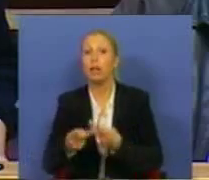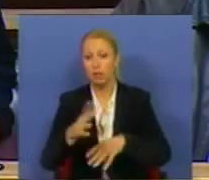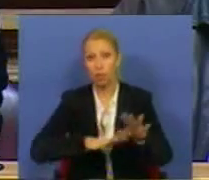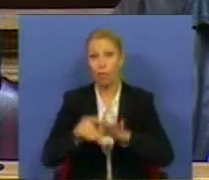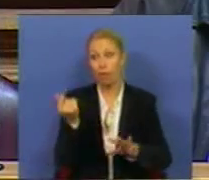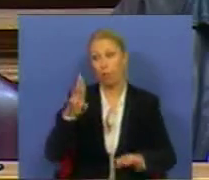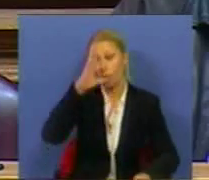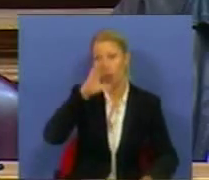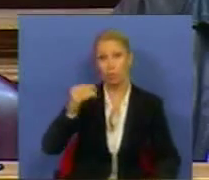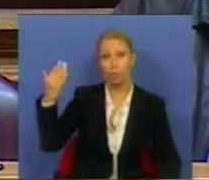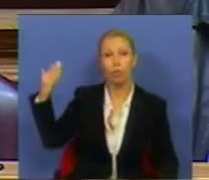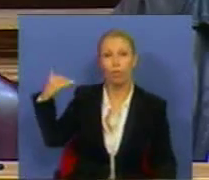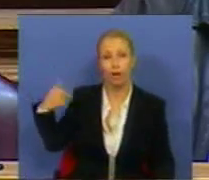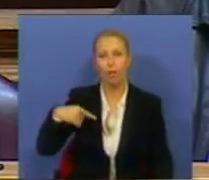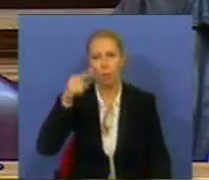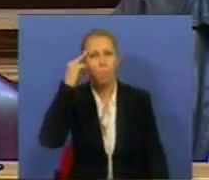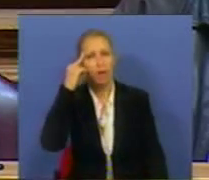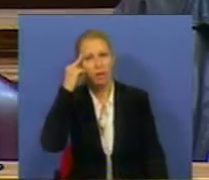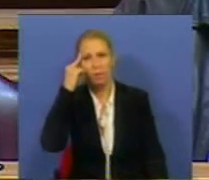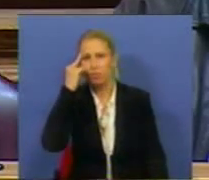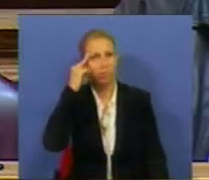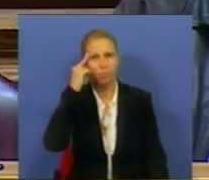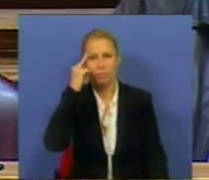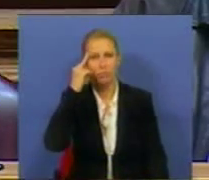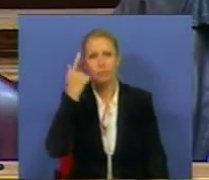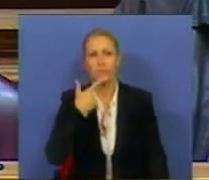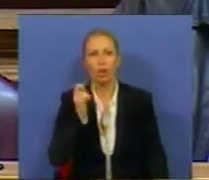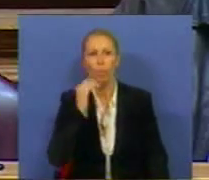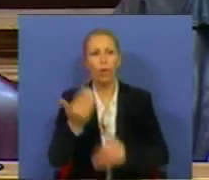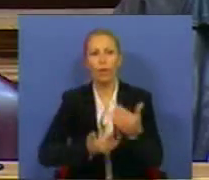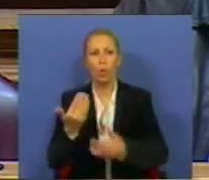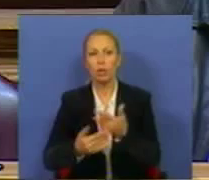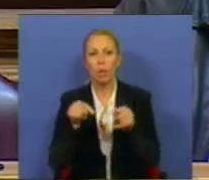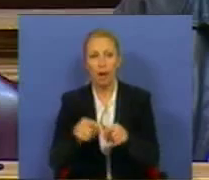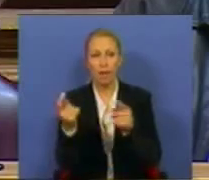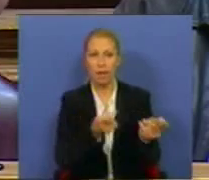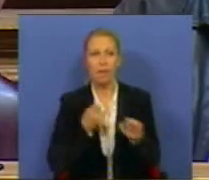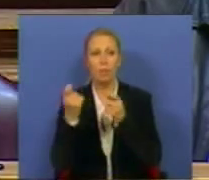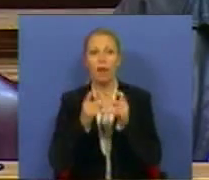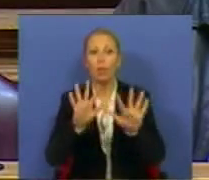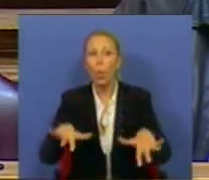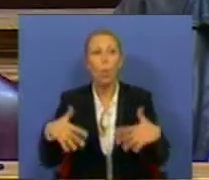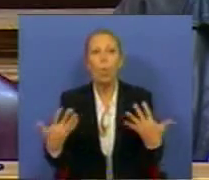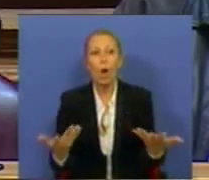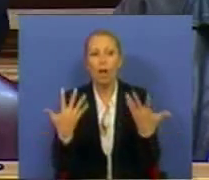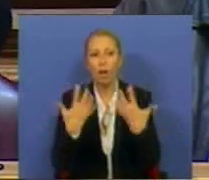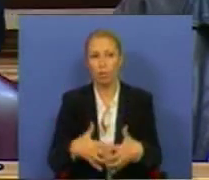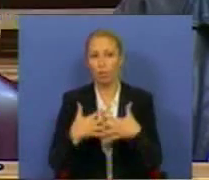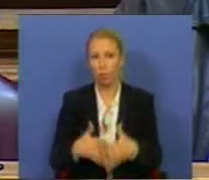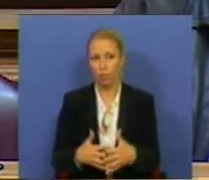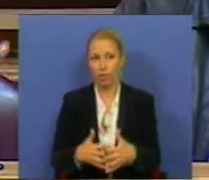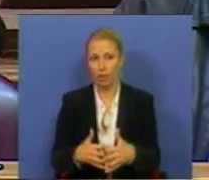anterior legislatura, eu penso que não devem subsistir nestes debates qualquer equívoco. Aquilo